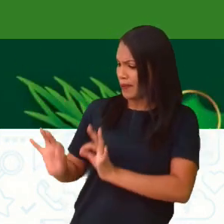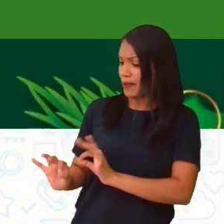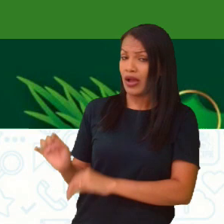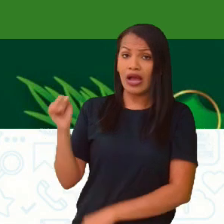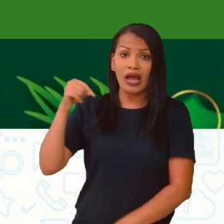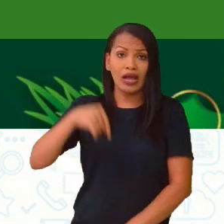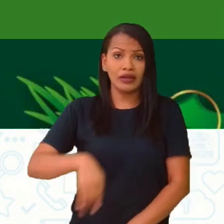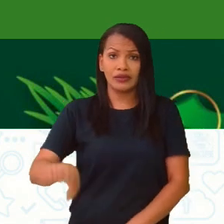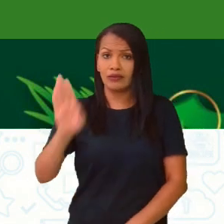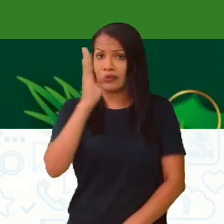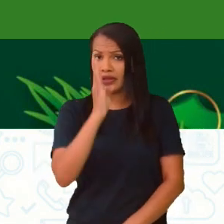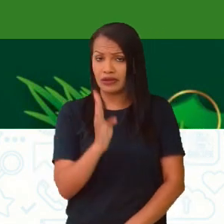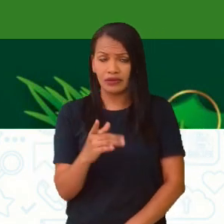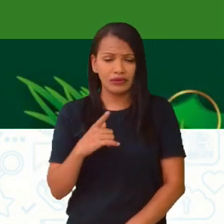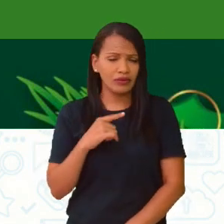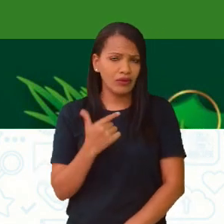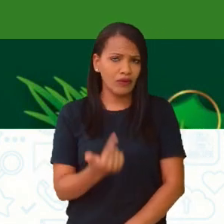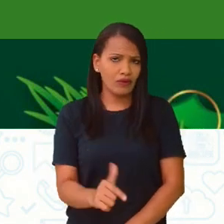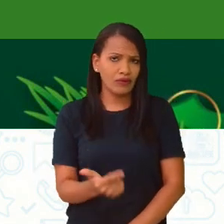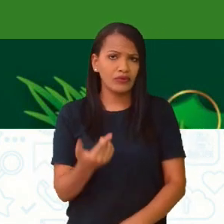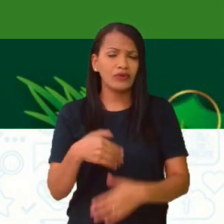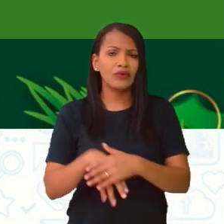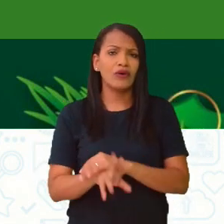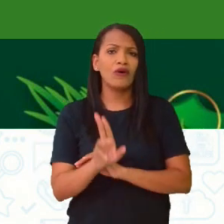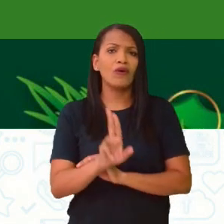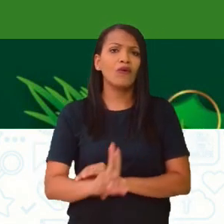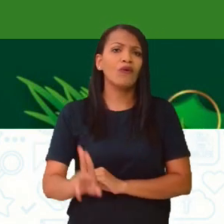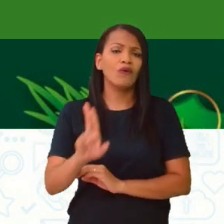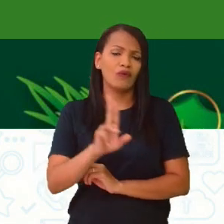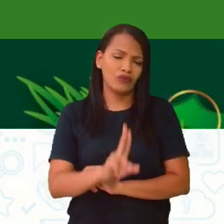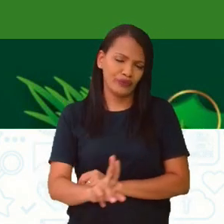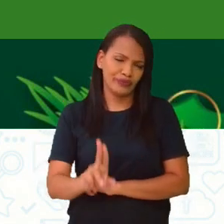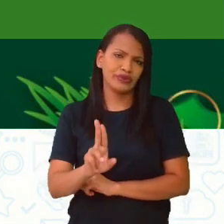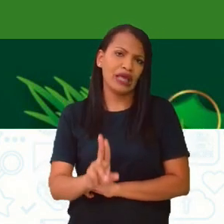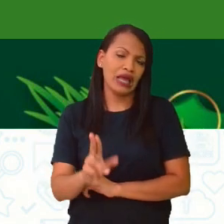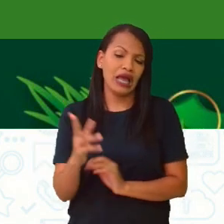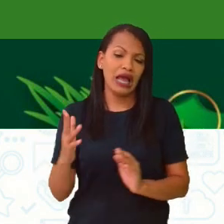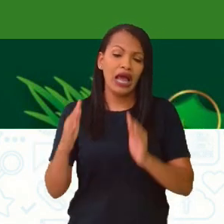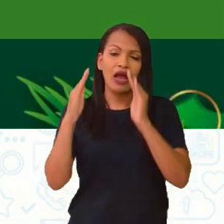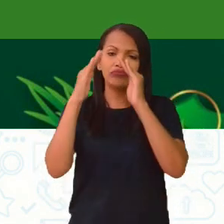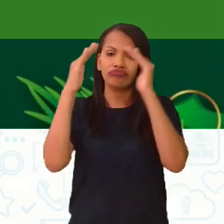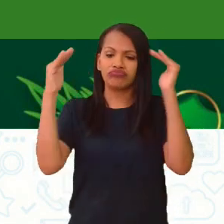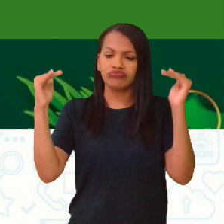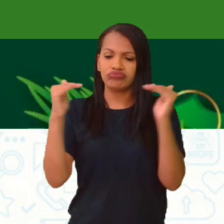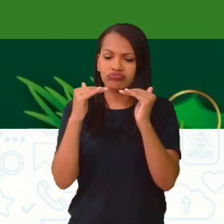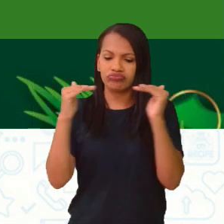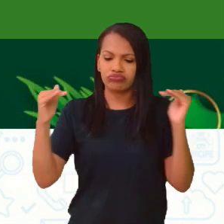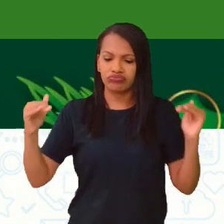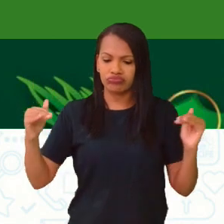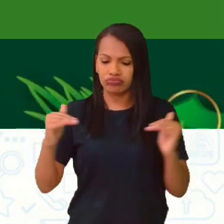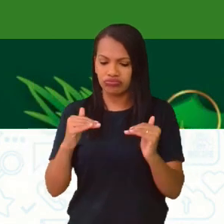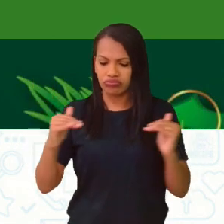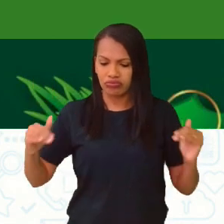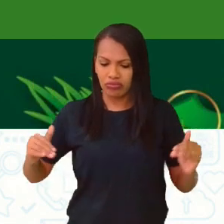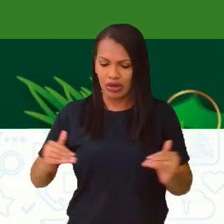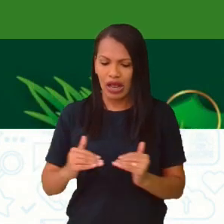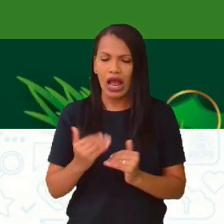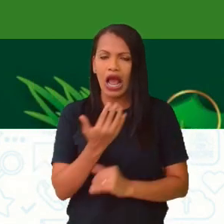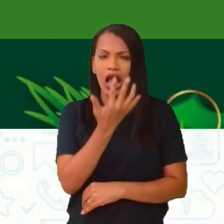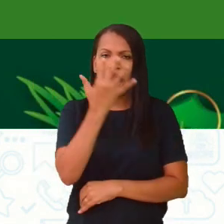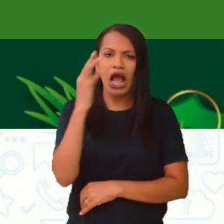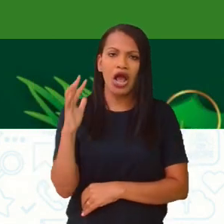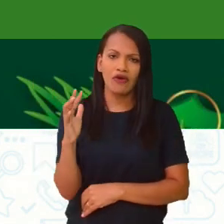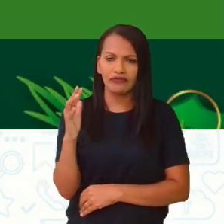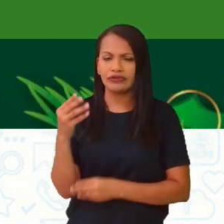a gente não tem esse hábito, então a gente usa árvores artificiais, né? O planeta agradece. Então aí todos os anos a